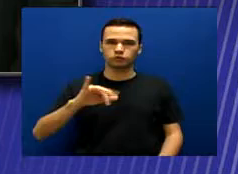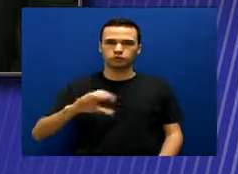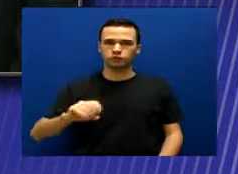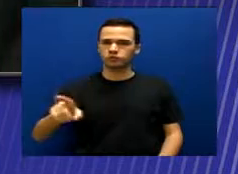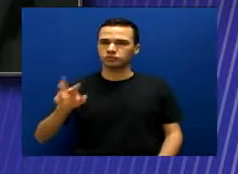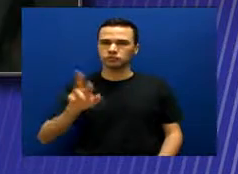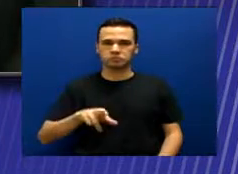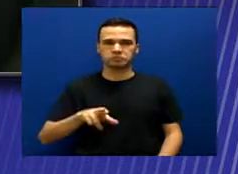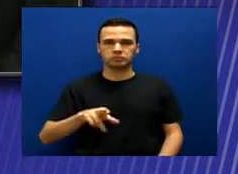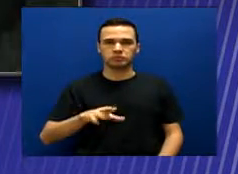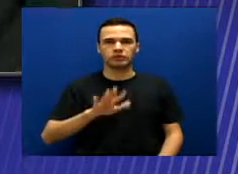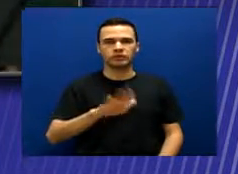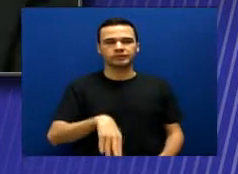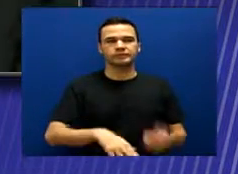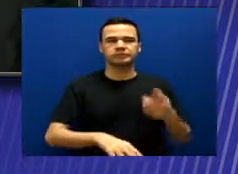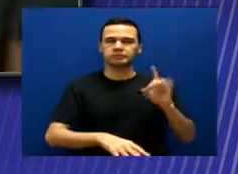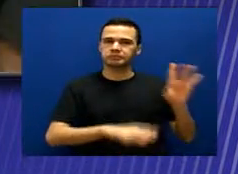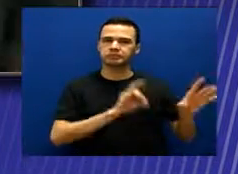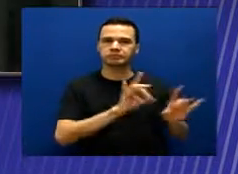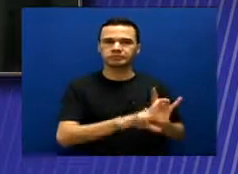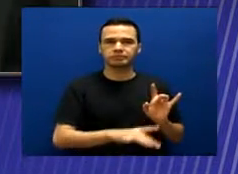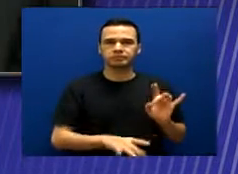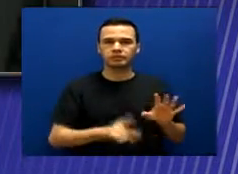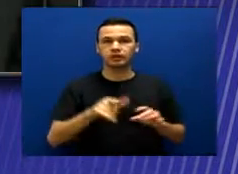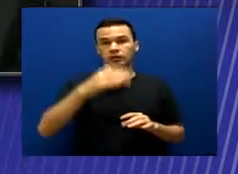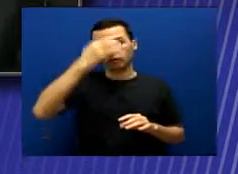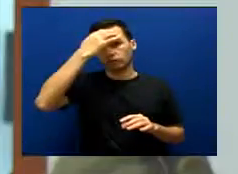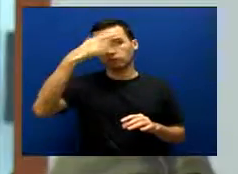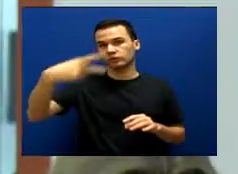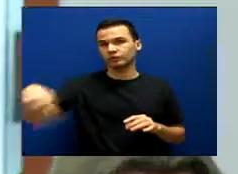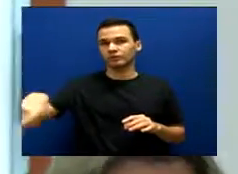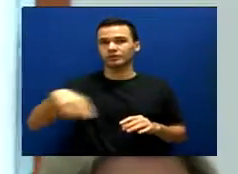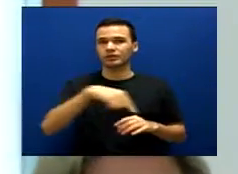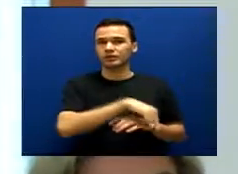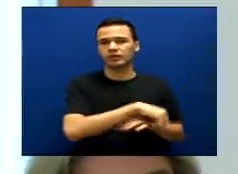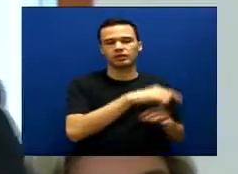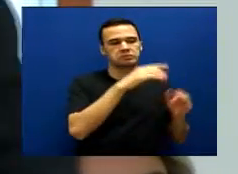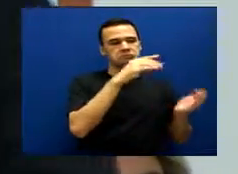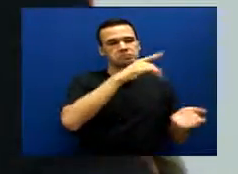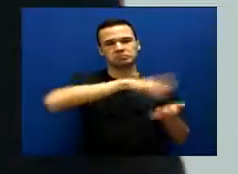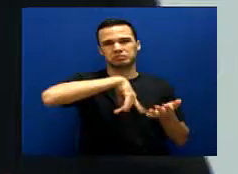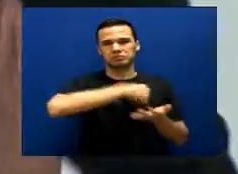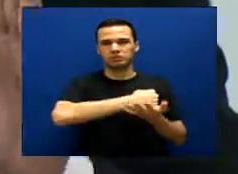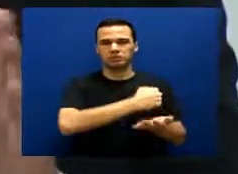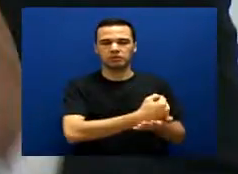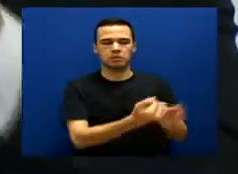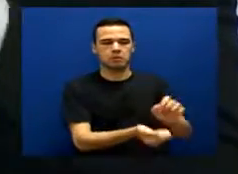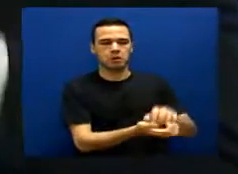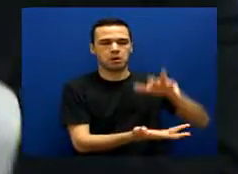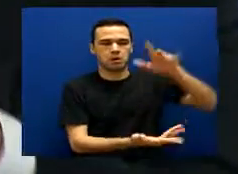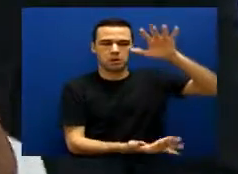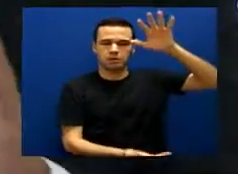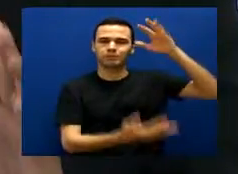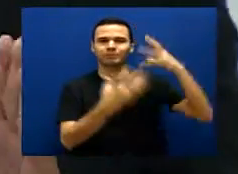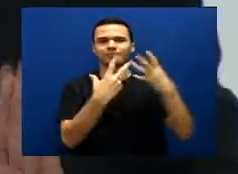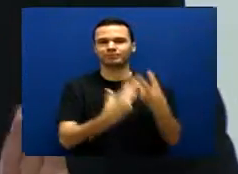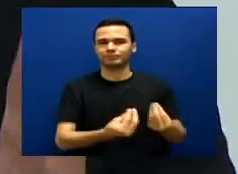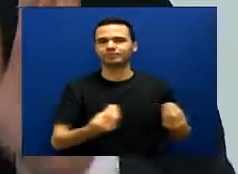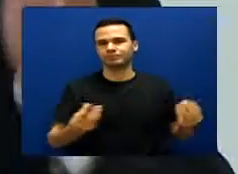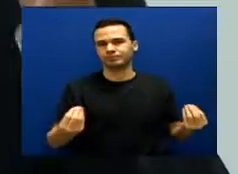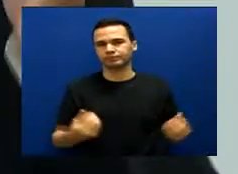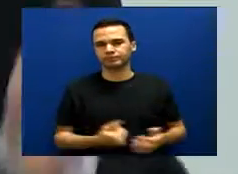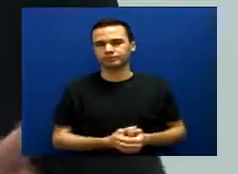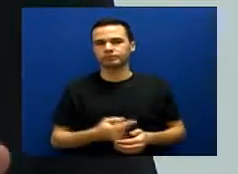O Panunzio teve isso. E não é culpa desse ou daquele. É o problema, a culpa é da burocracia que existe nisso tudo. É. Mas lembrando que eu vou mais uma vez